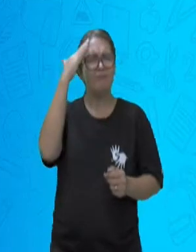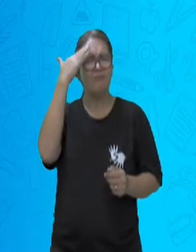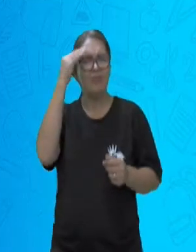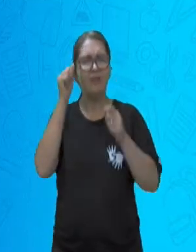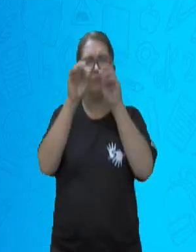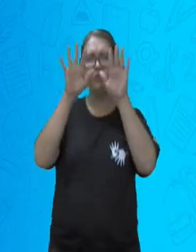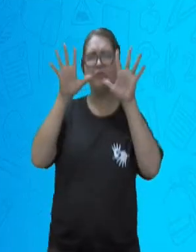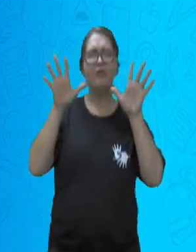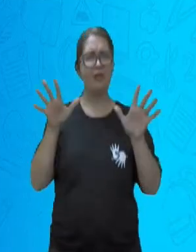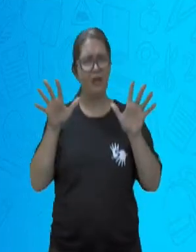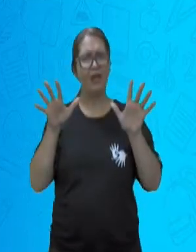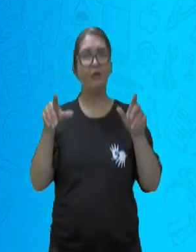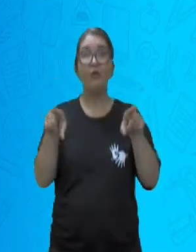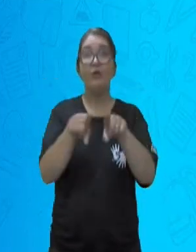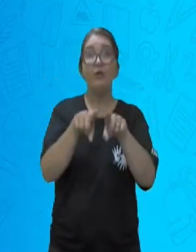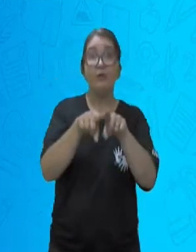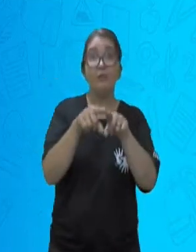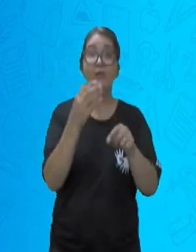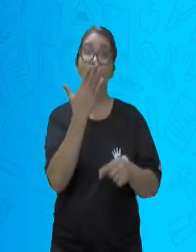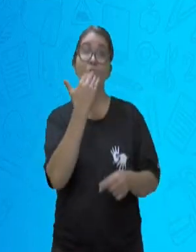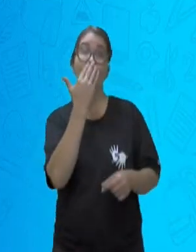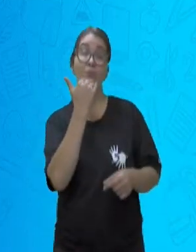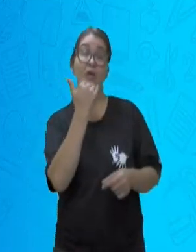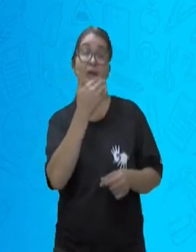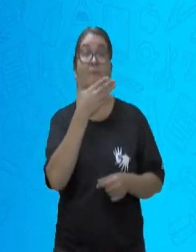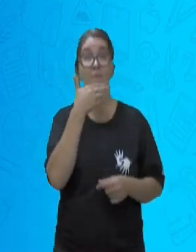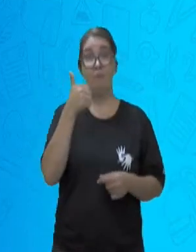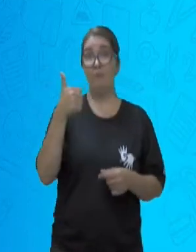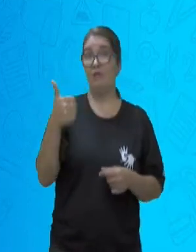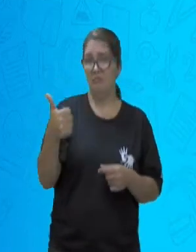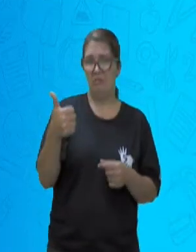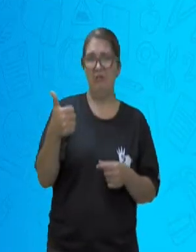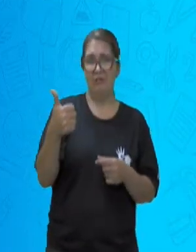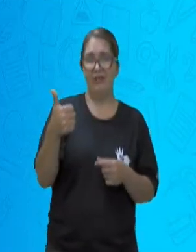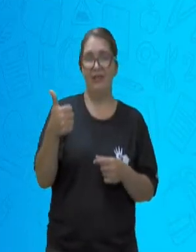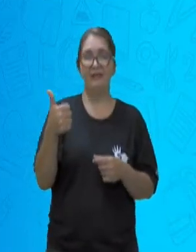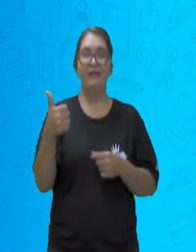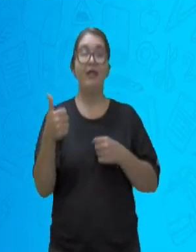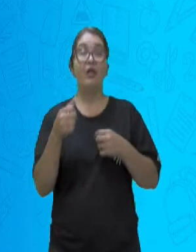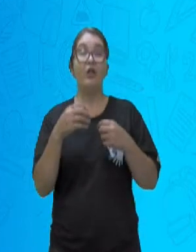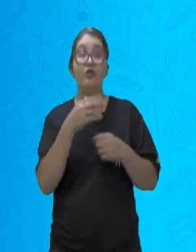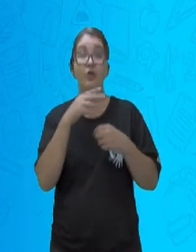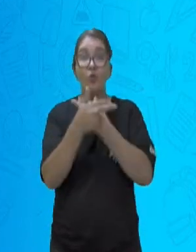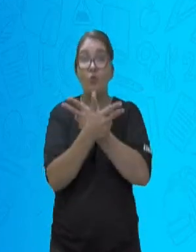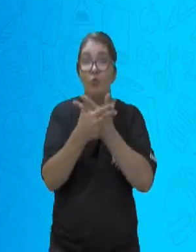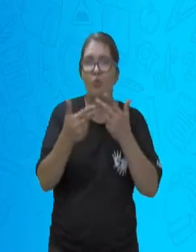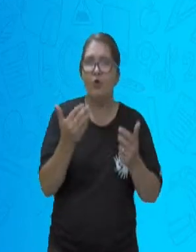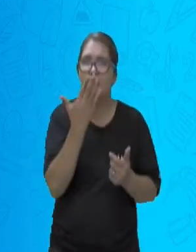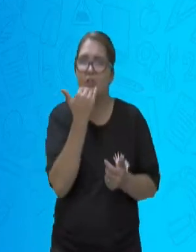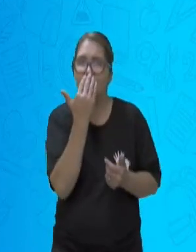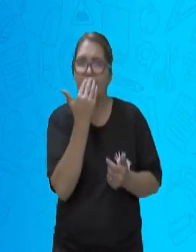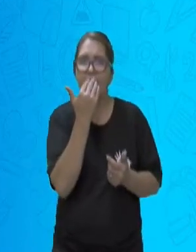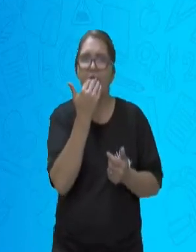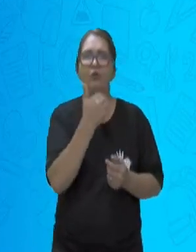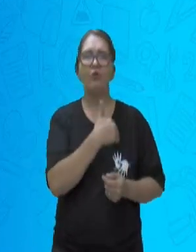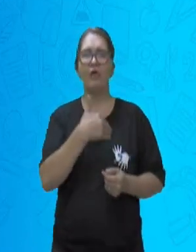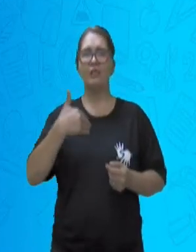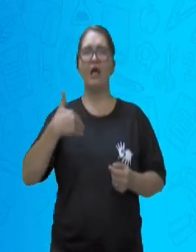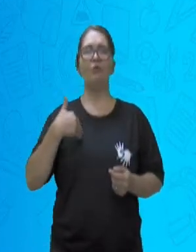uma alimentação mais saudável e não comer coisas desnecessárias ou em excesso para o nosso